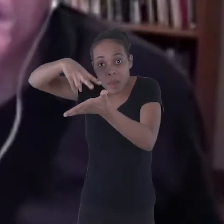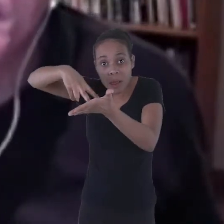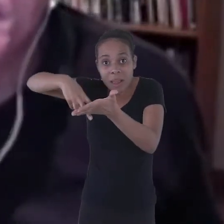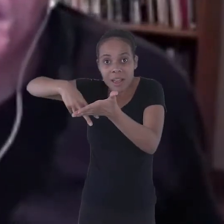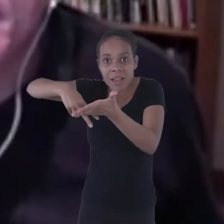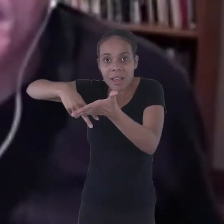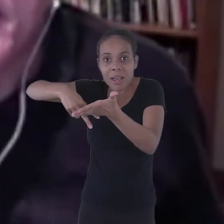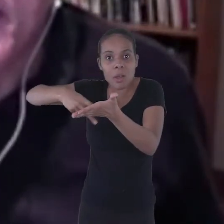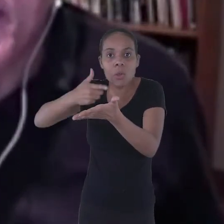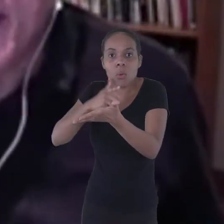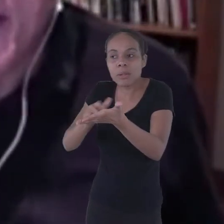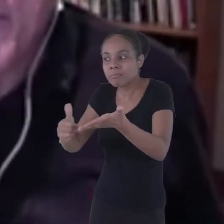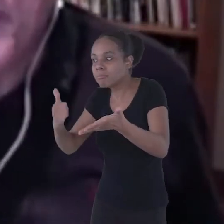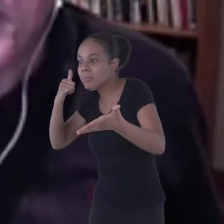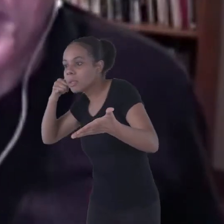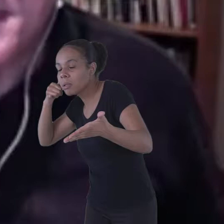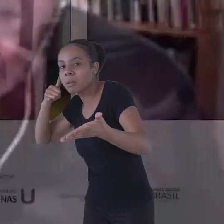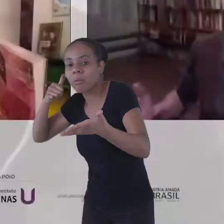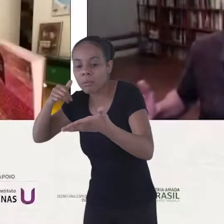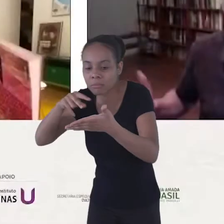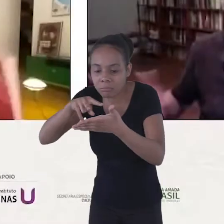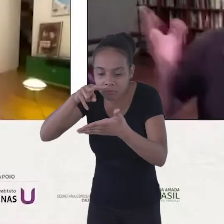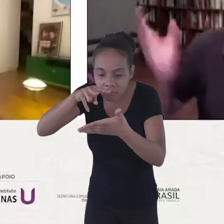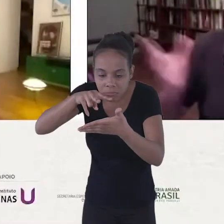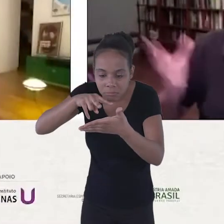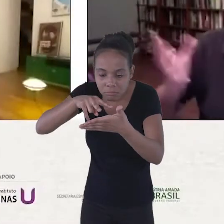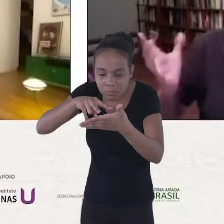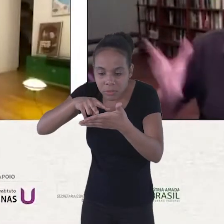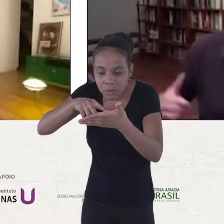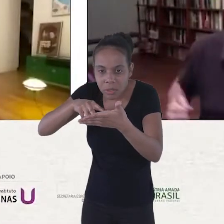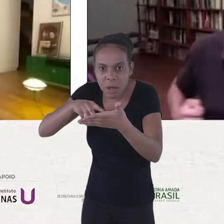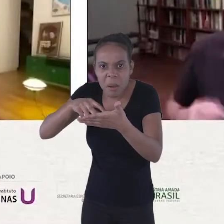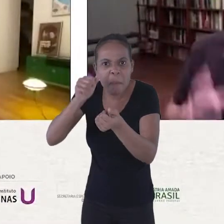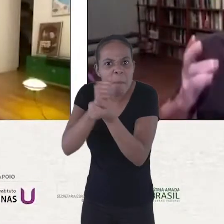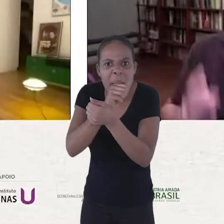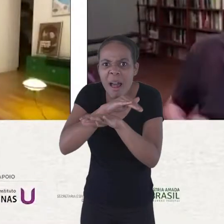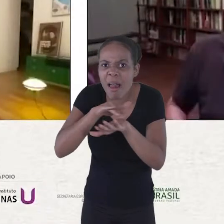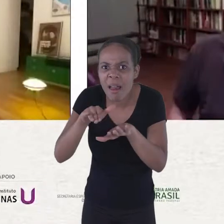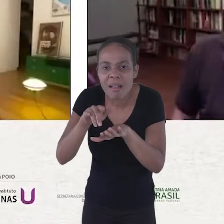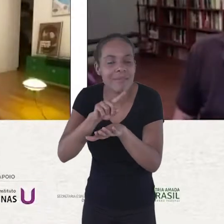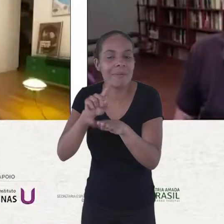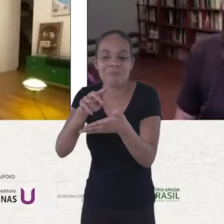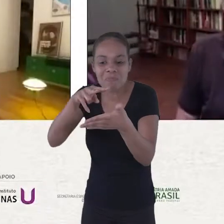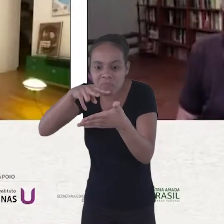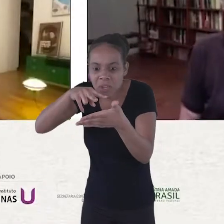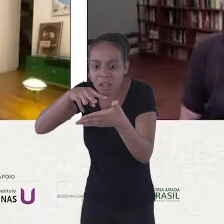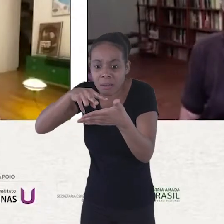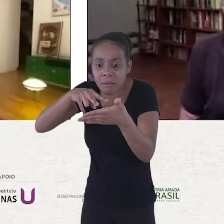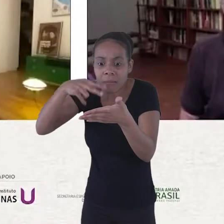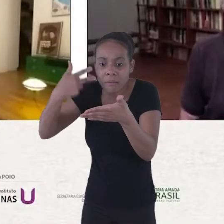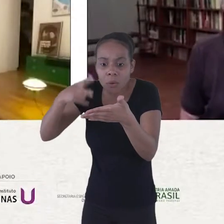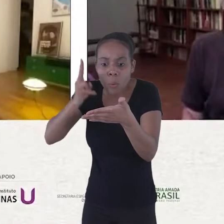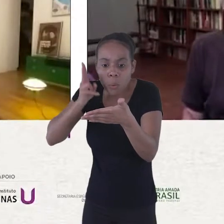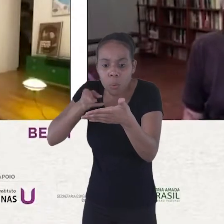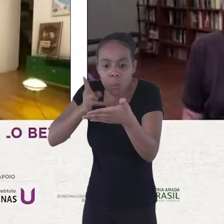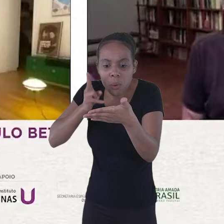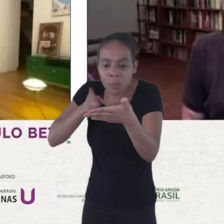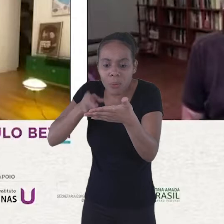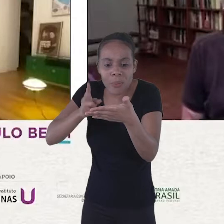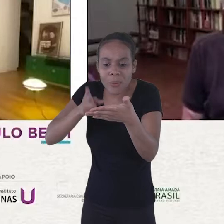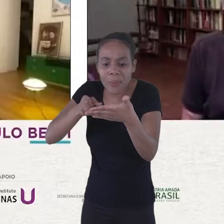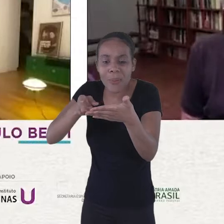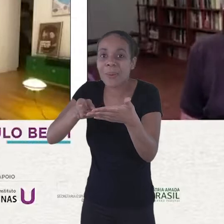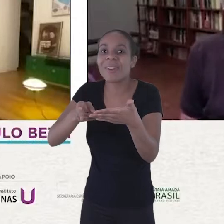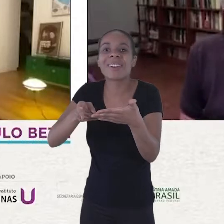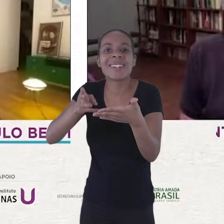telefone, né? Porque você vai parar no meio de um negócio, você está num embalo ali, e eu acho que isso é um talento